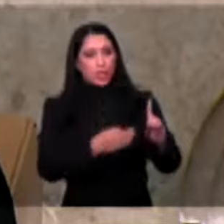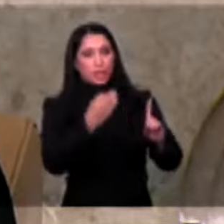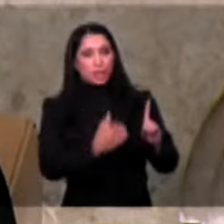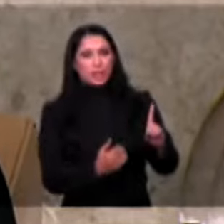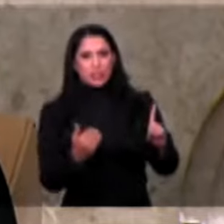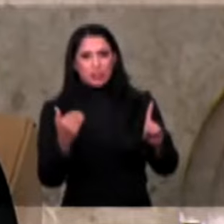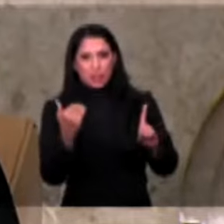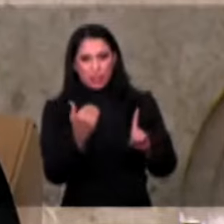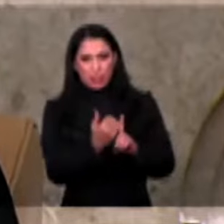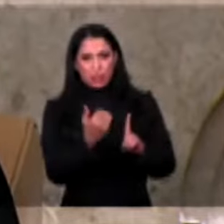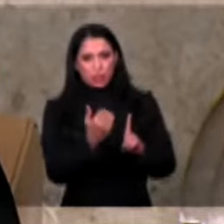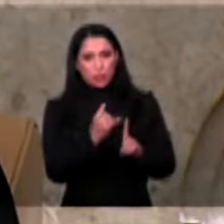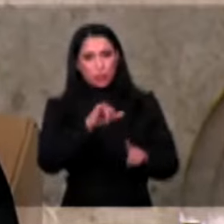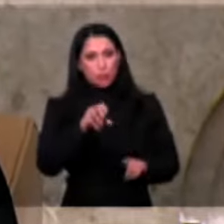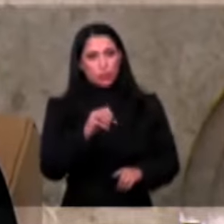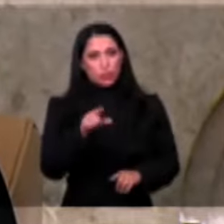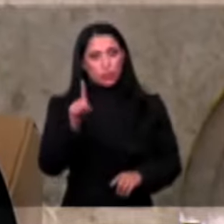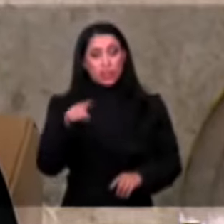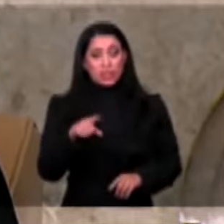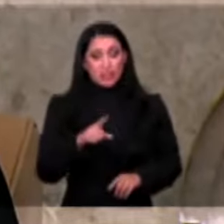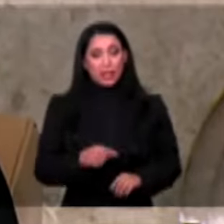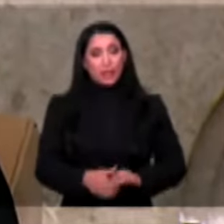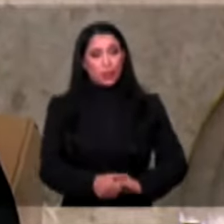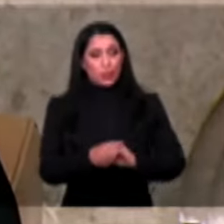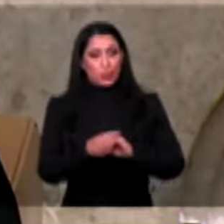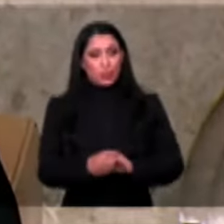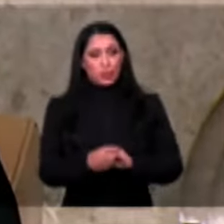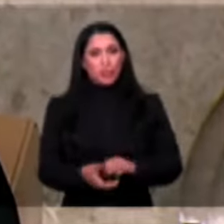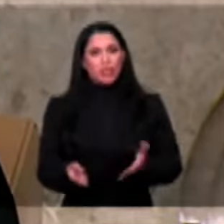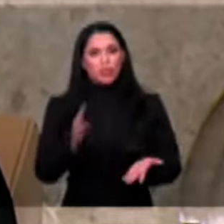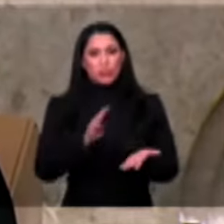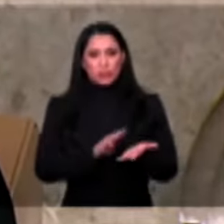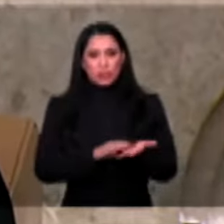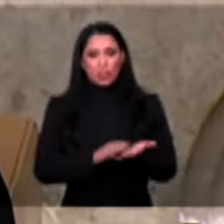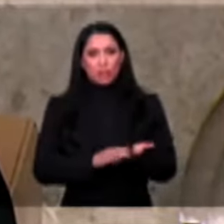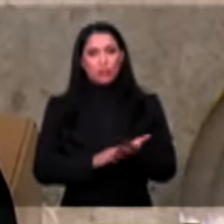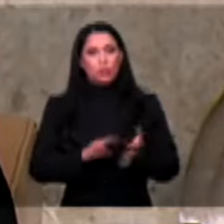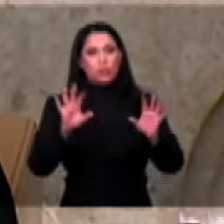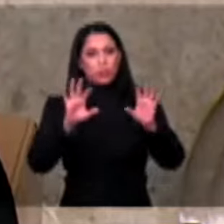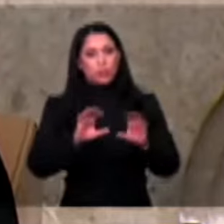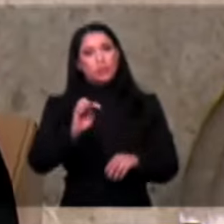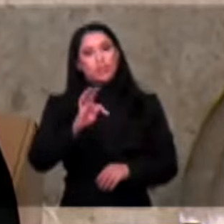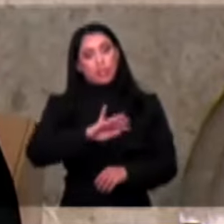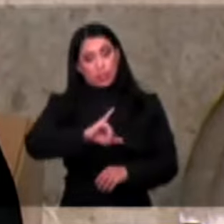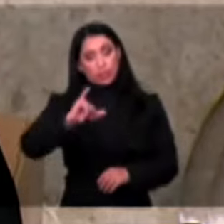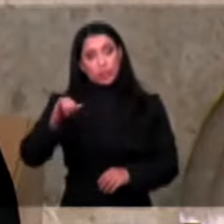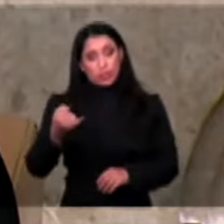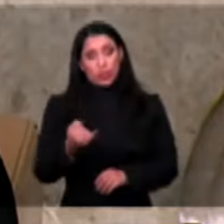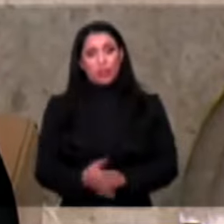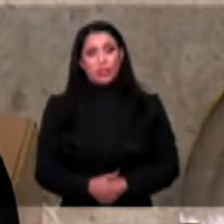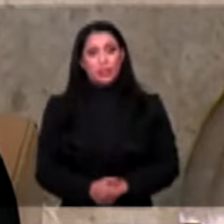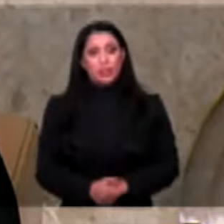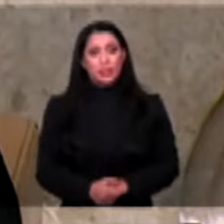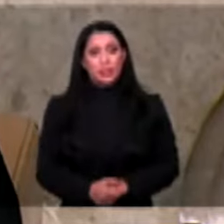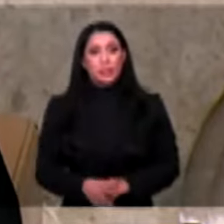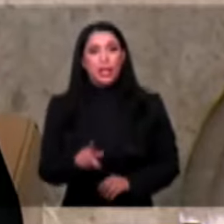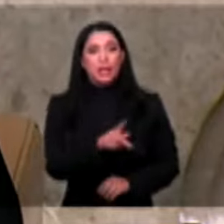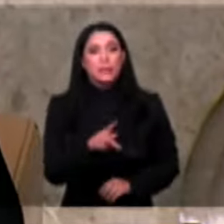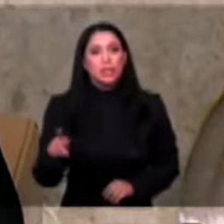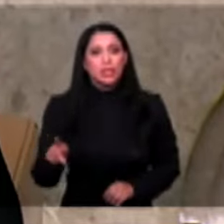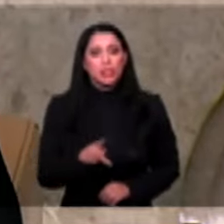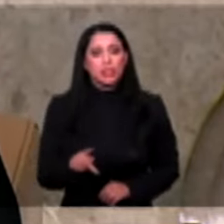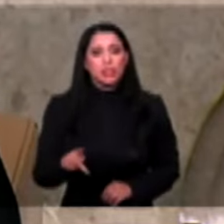Cruz Macedo, na pessoa de quem cumprimento os membros dos Tribunais de Justiça. A presidente do